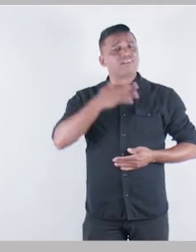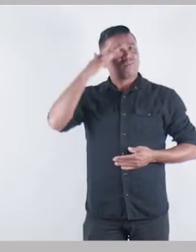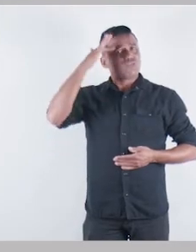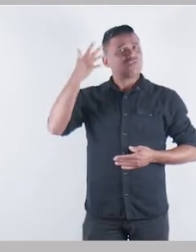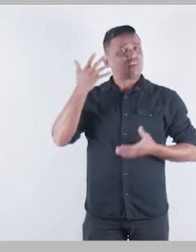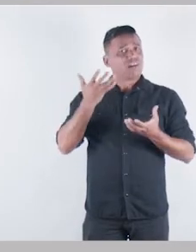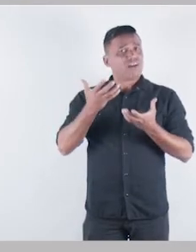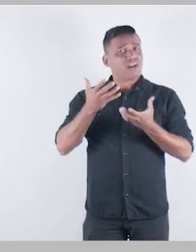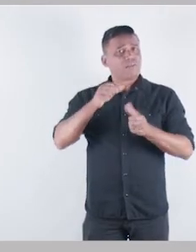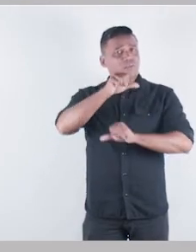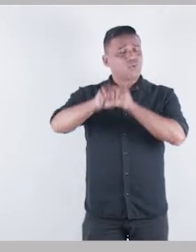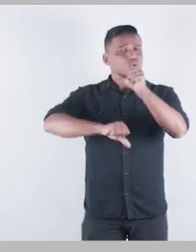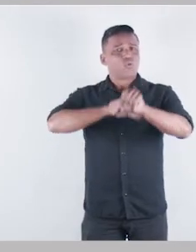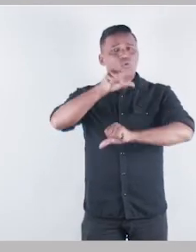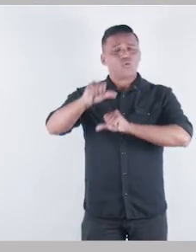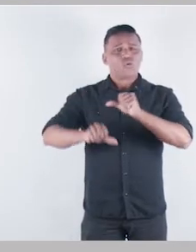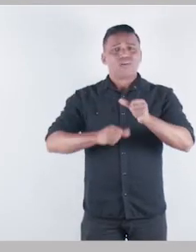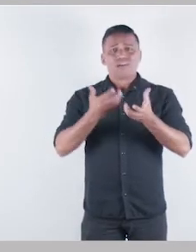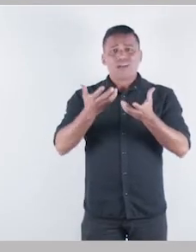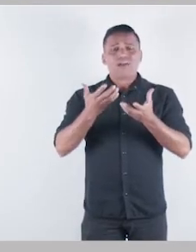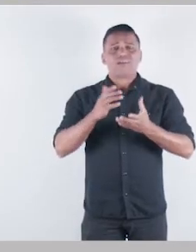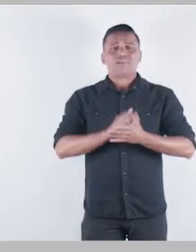entender.